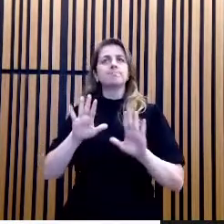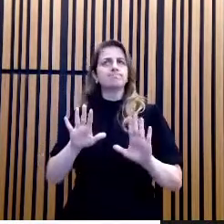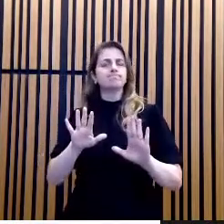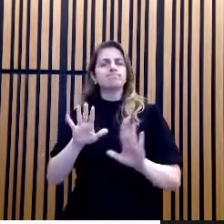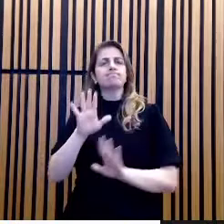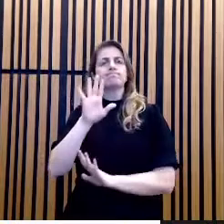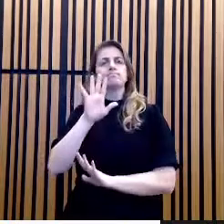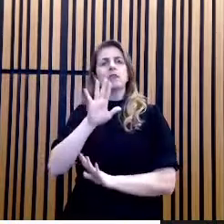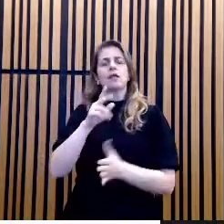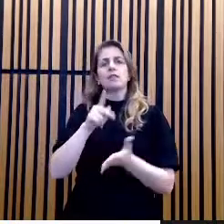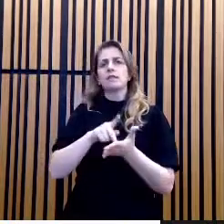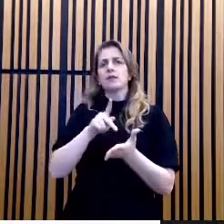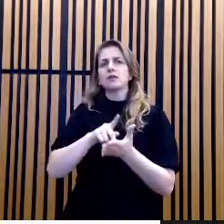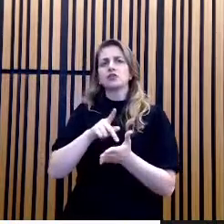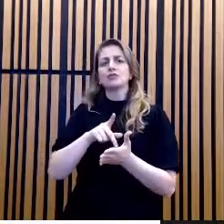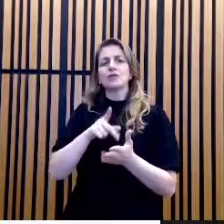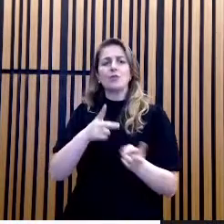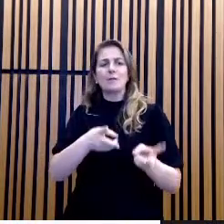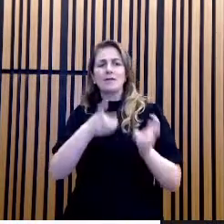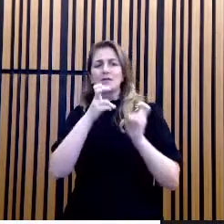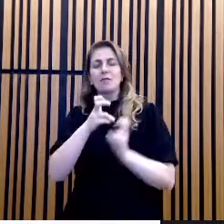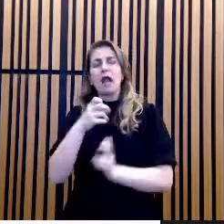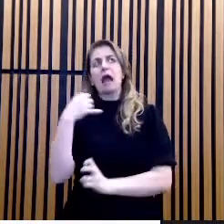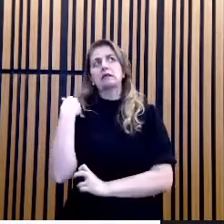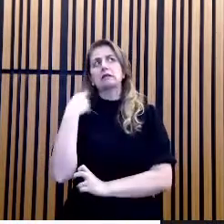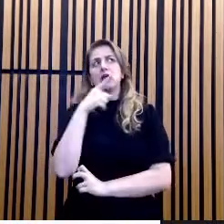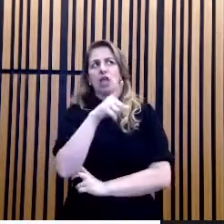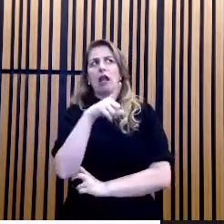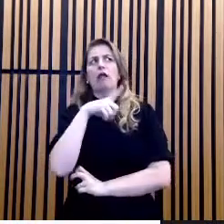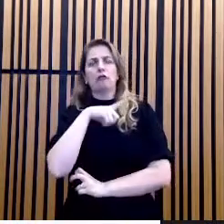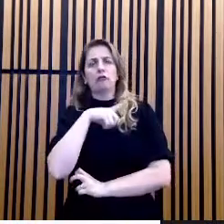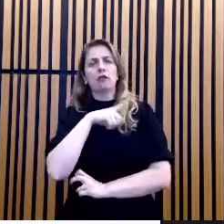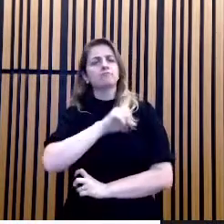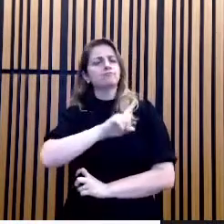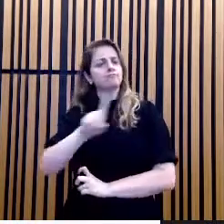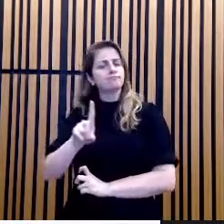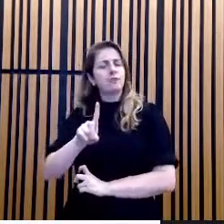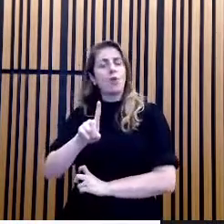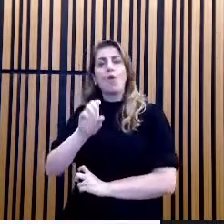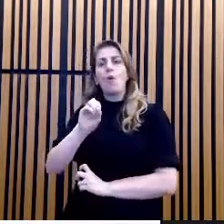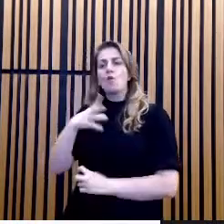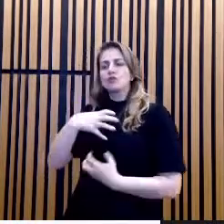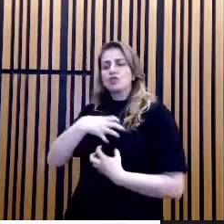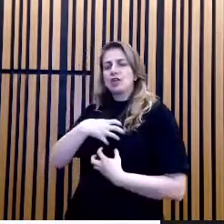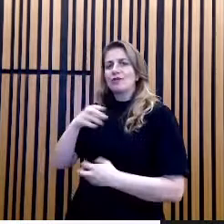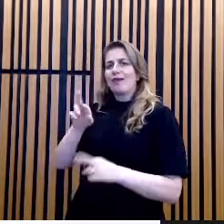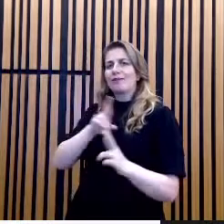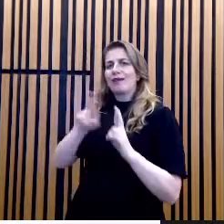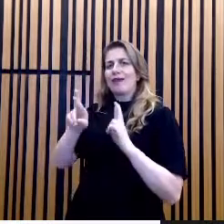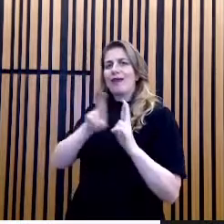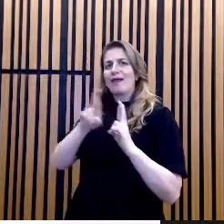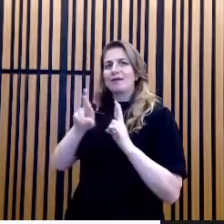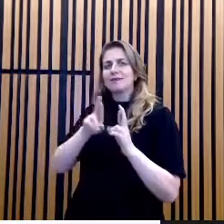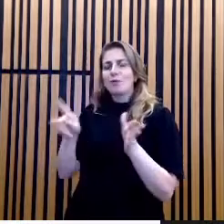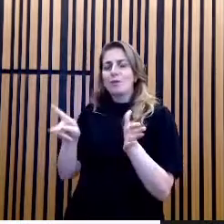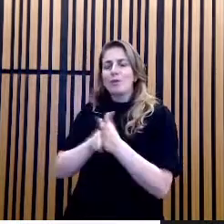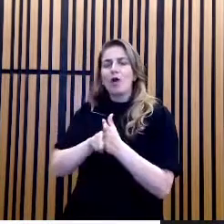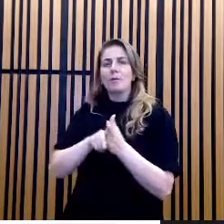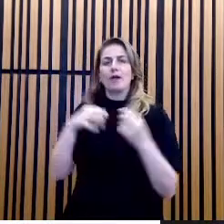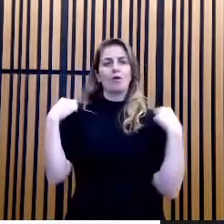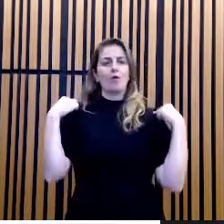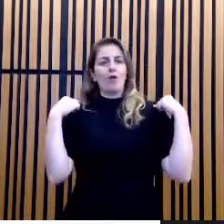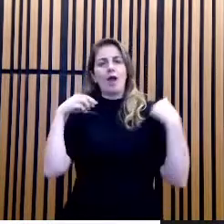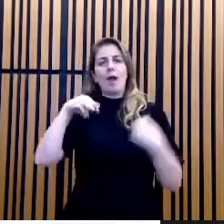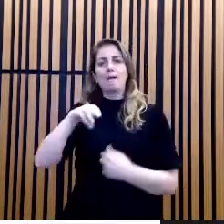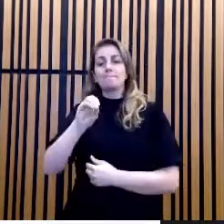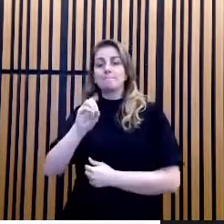de uma mulher que não dá para saber que idade tem, tá? E muito menos o estilo delas e a relação delas com a moda